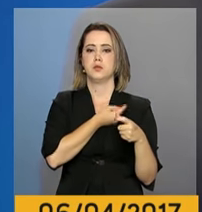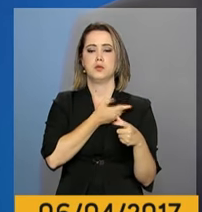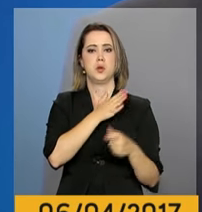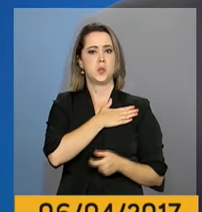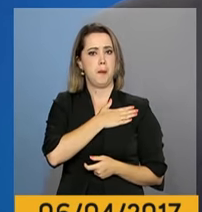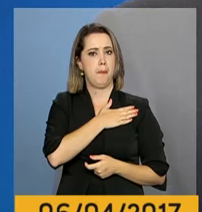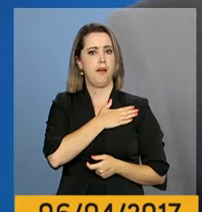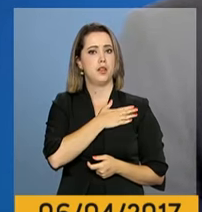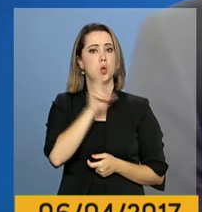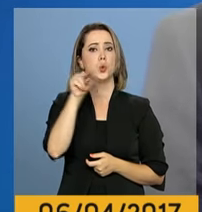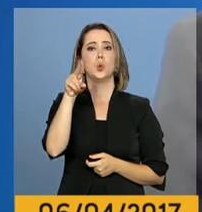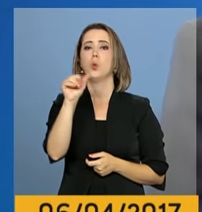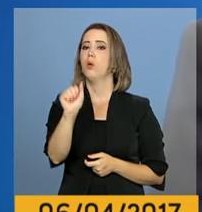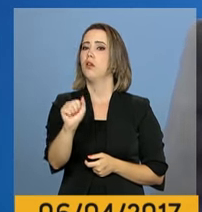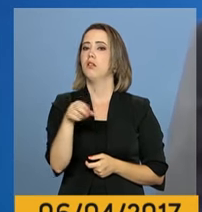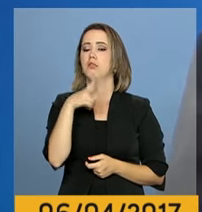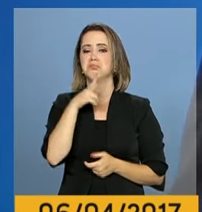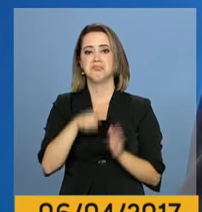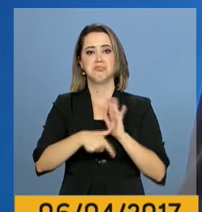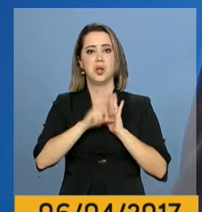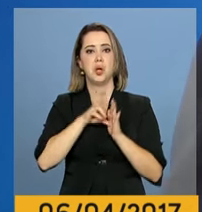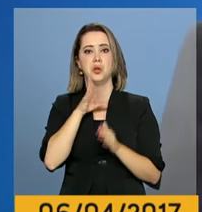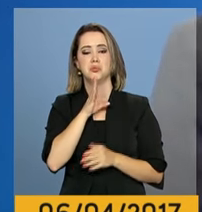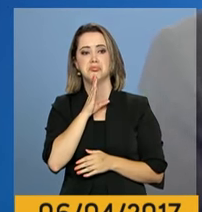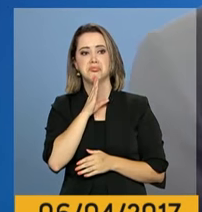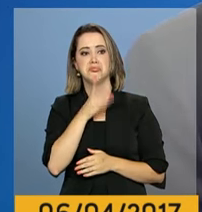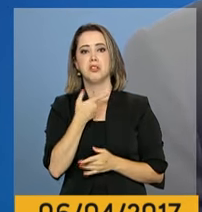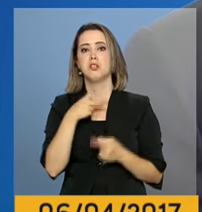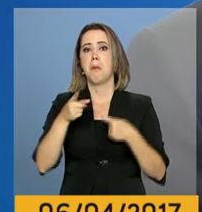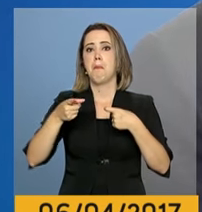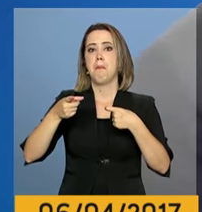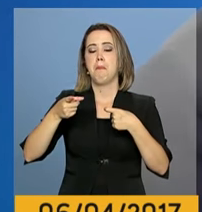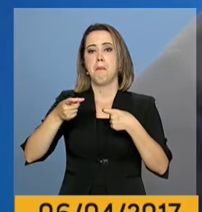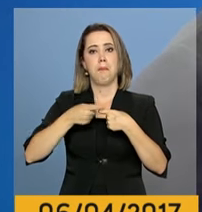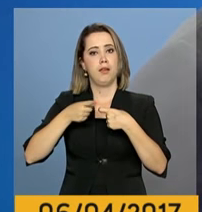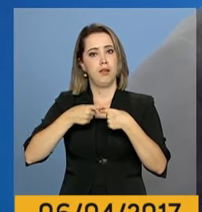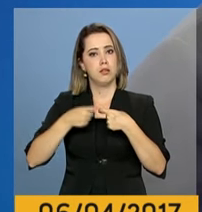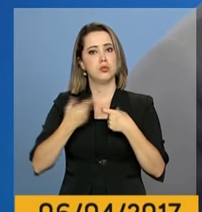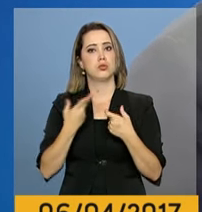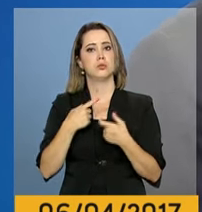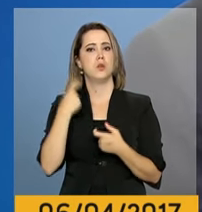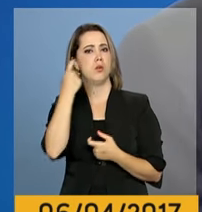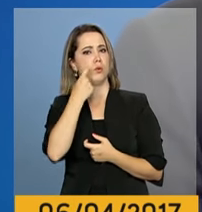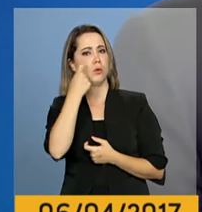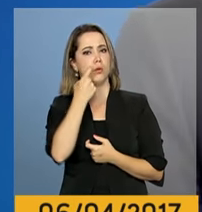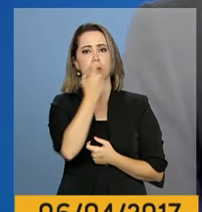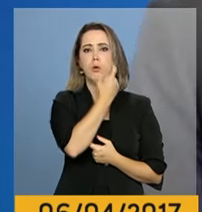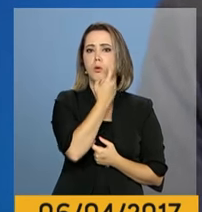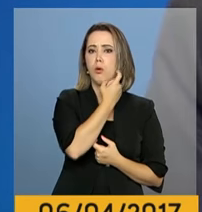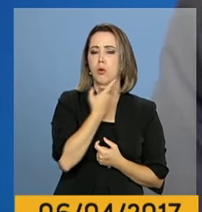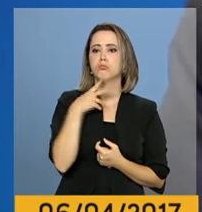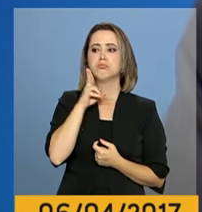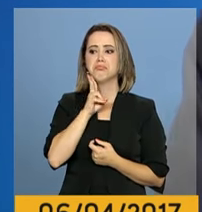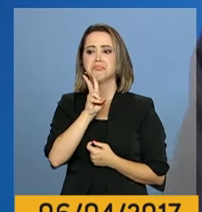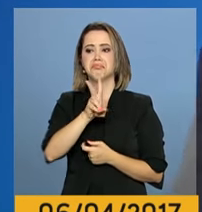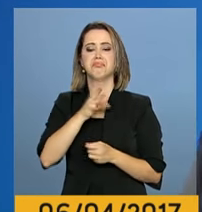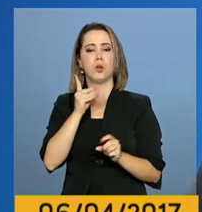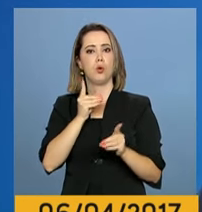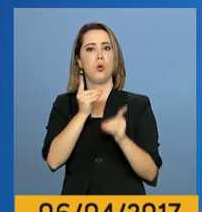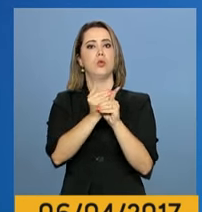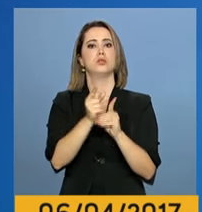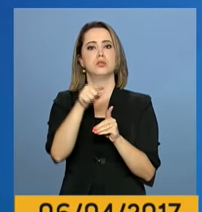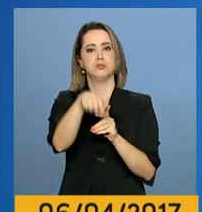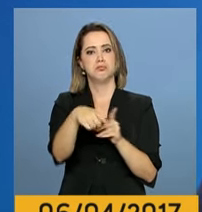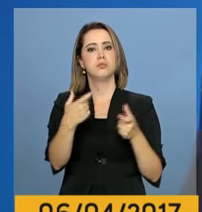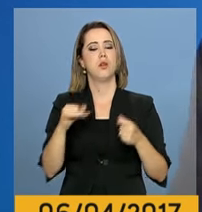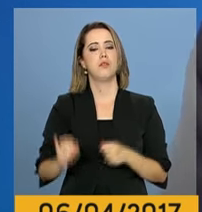tido contato com um serviço médico, odontológico, encontravam nas Forças Armadas, na Ação Cívico Social,